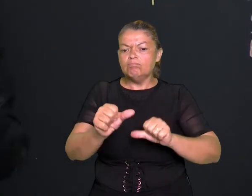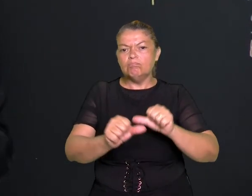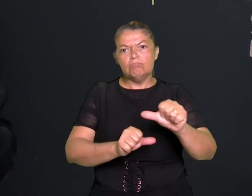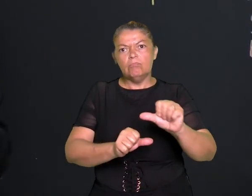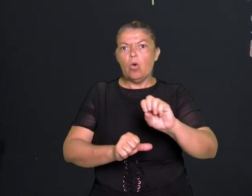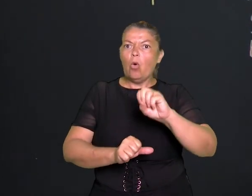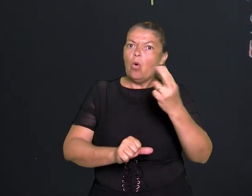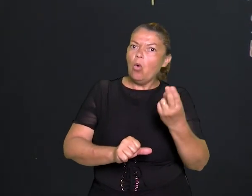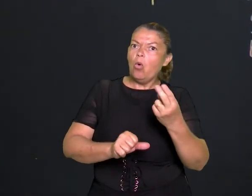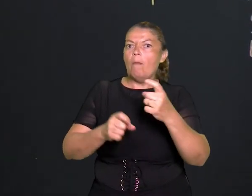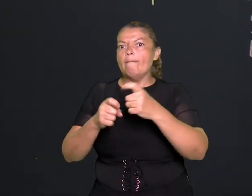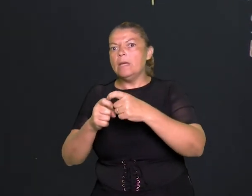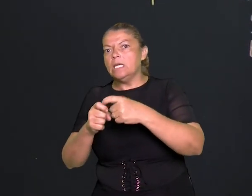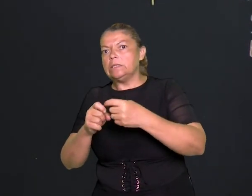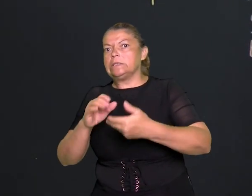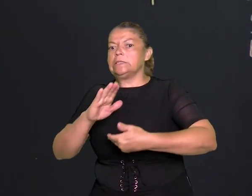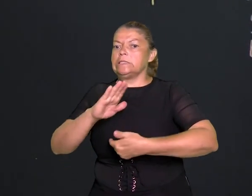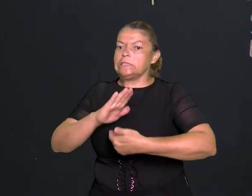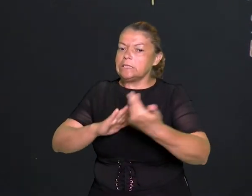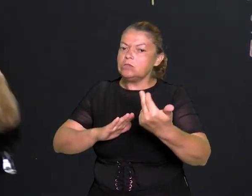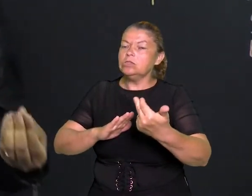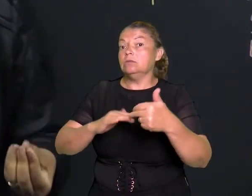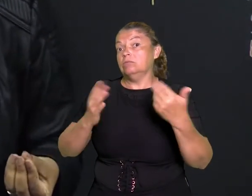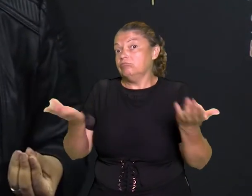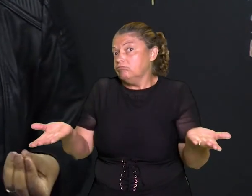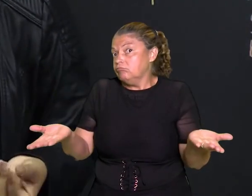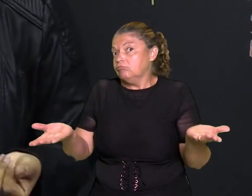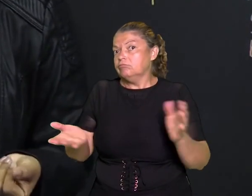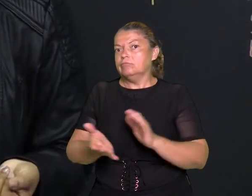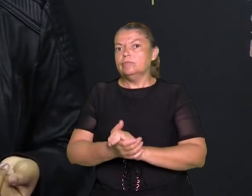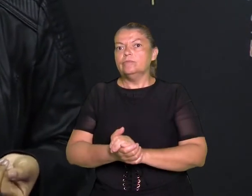reversível cirurgicamente. Podemos fechar?